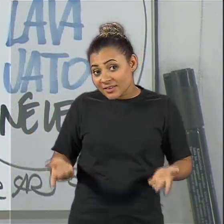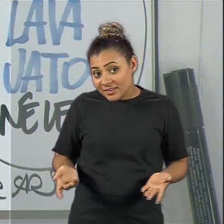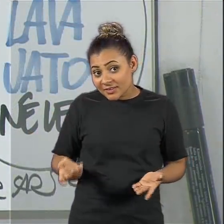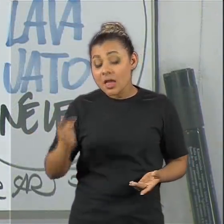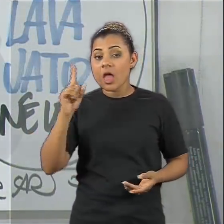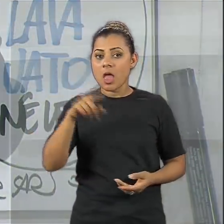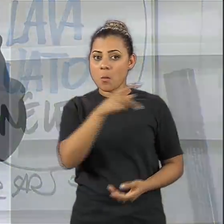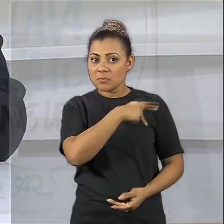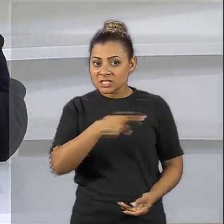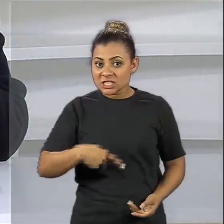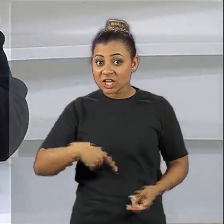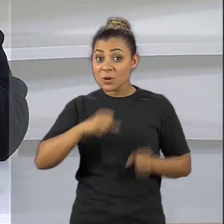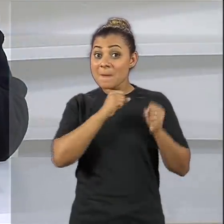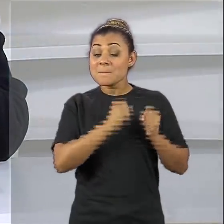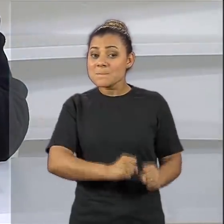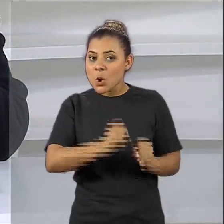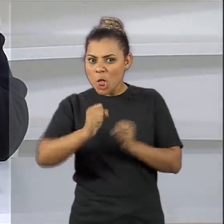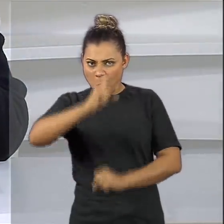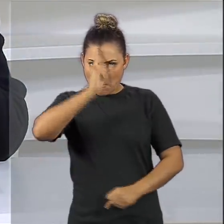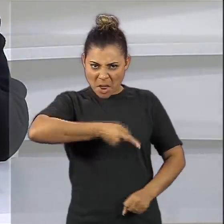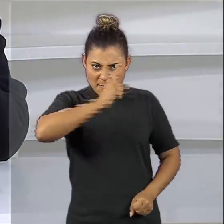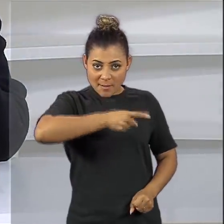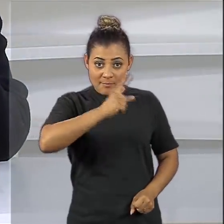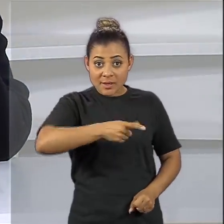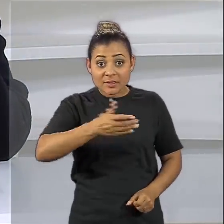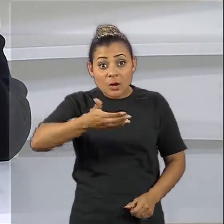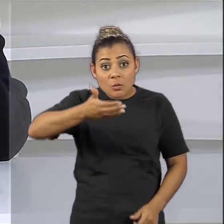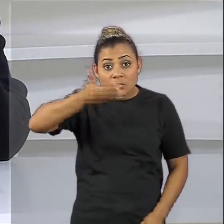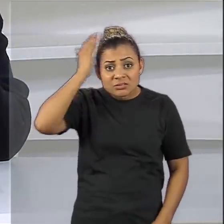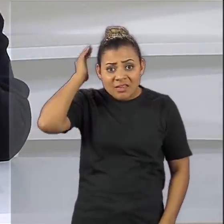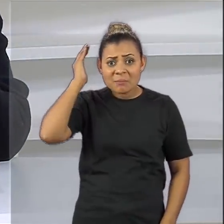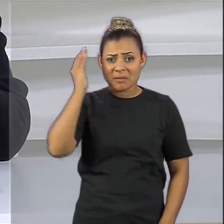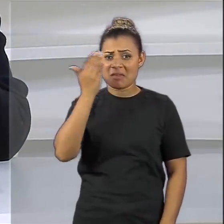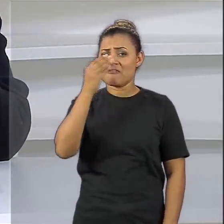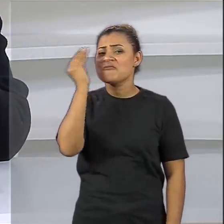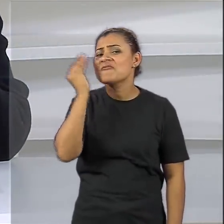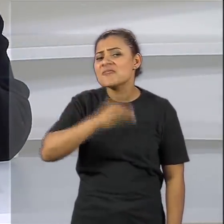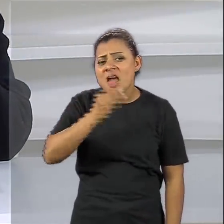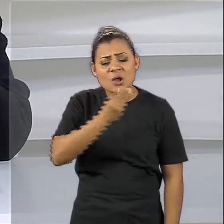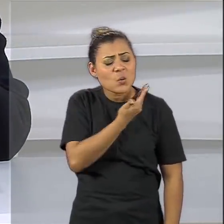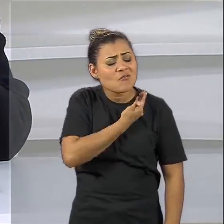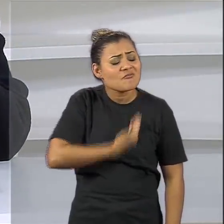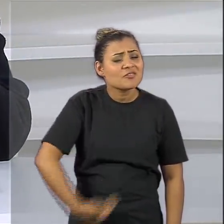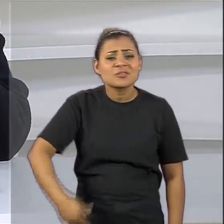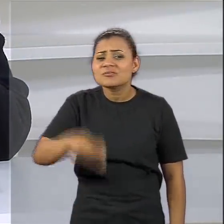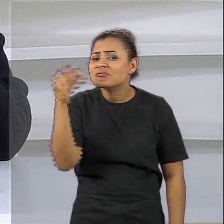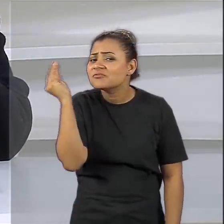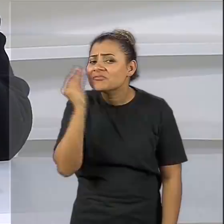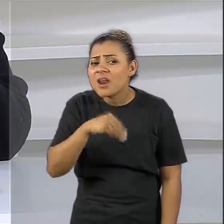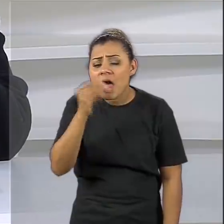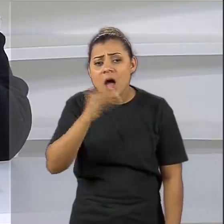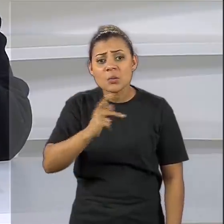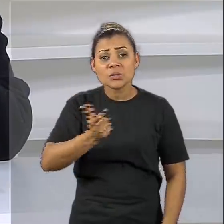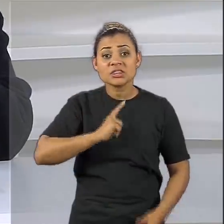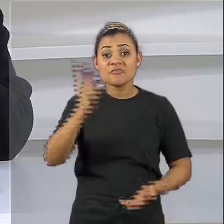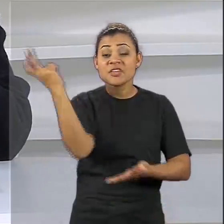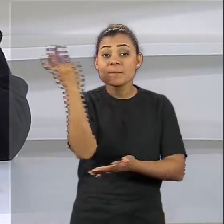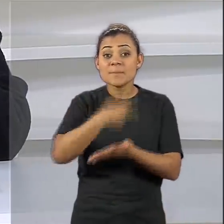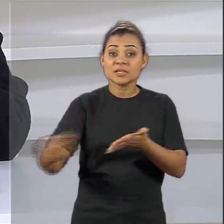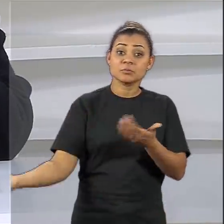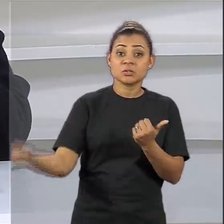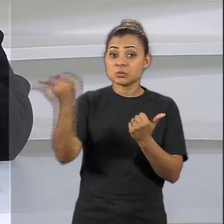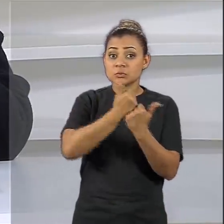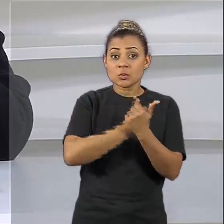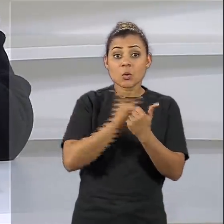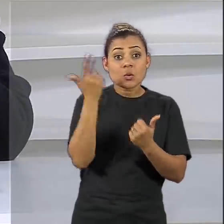tão poderoso que o governo Temer, um governo fraco, que emergiu em cima de um impeachment, conseguiu